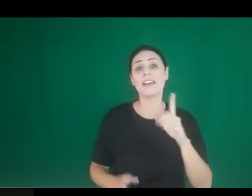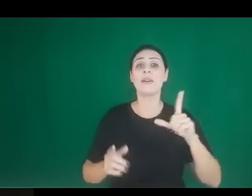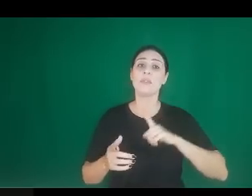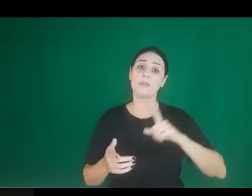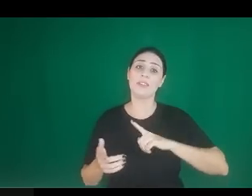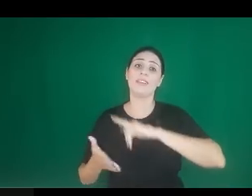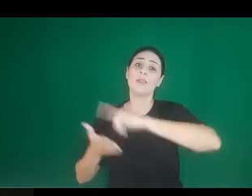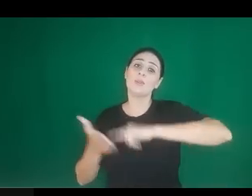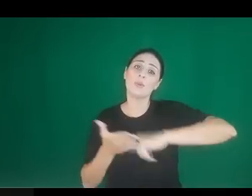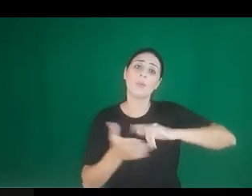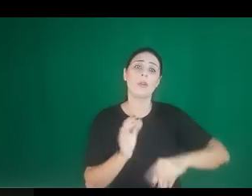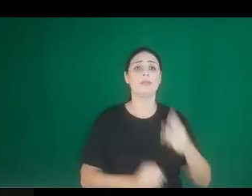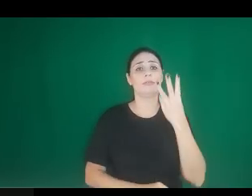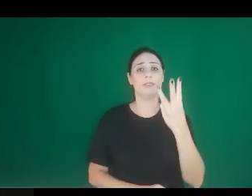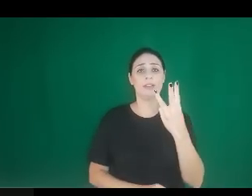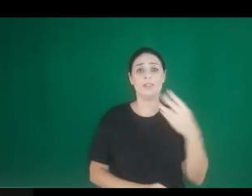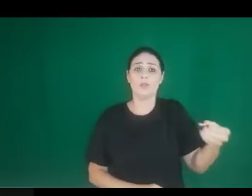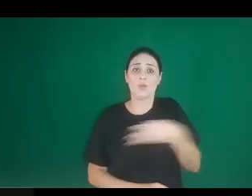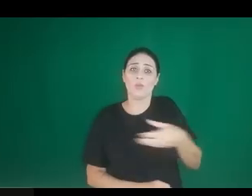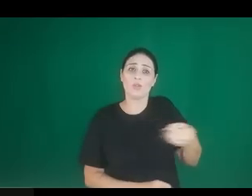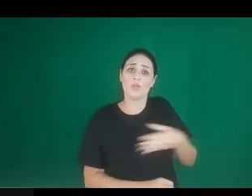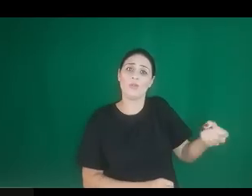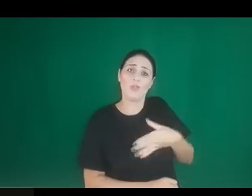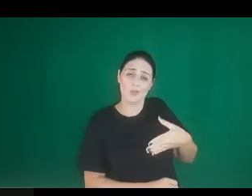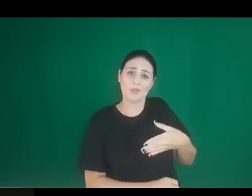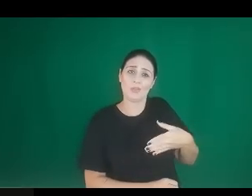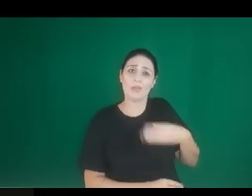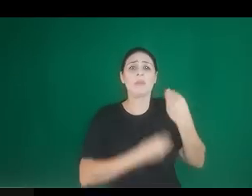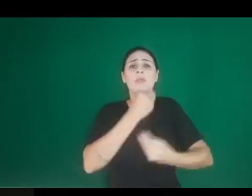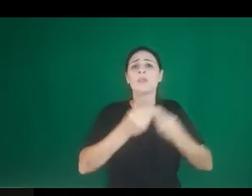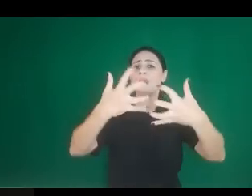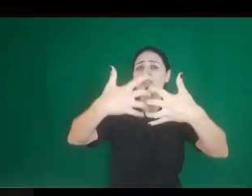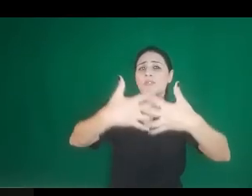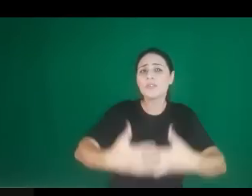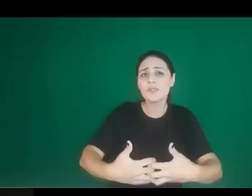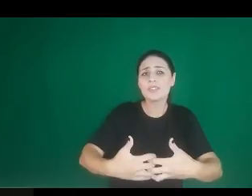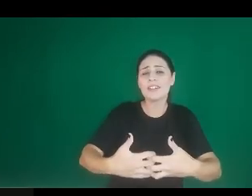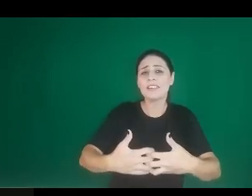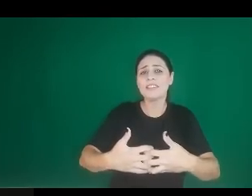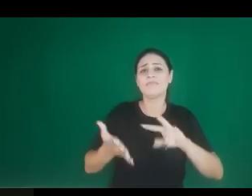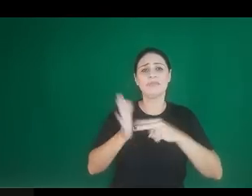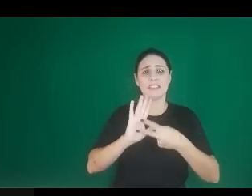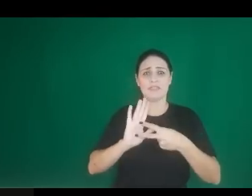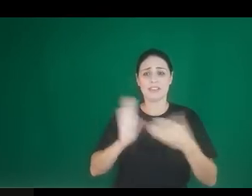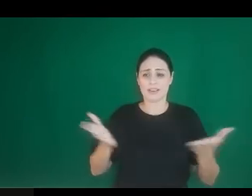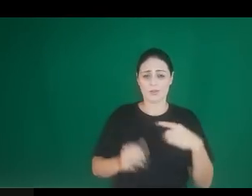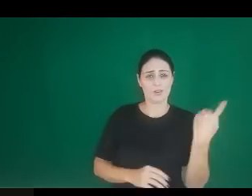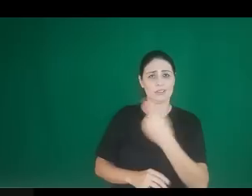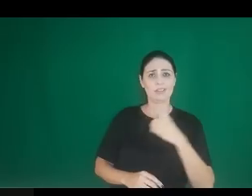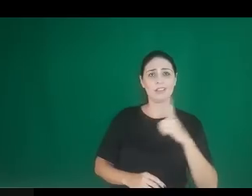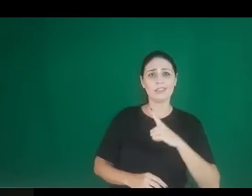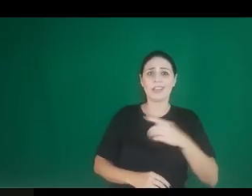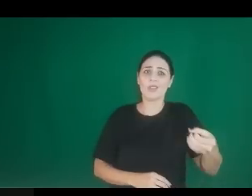temos documentos, 3 novos documentos, a ideia de implementação, então agora a gente tem condição,